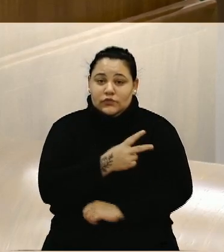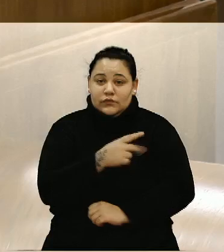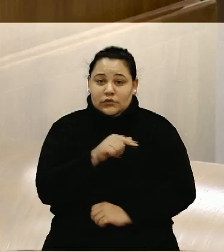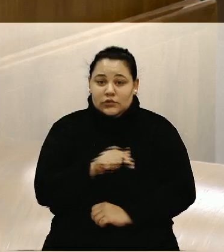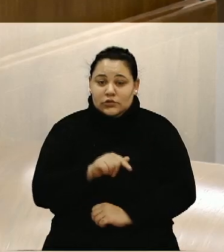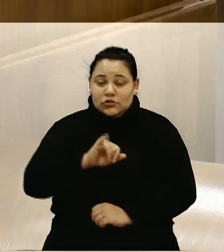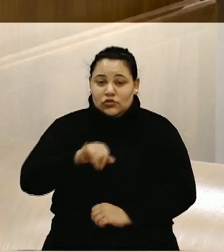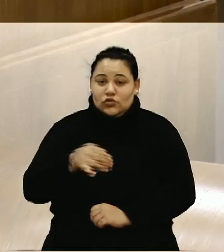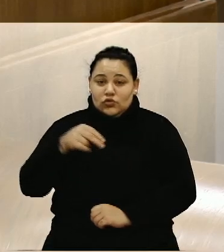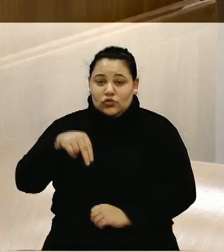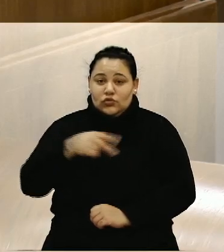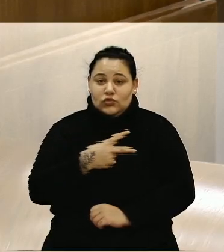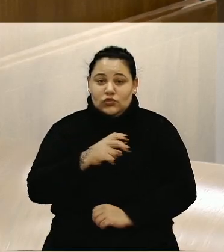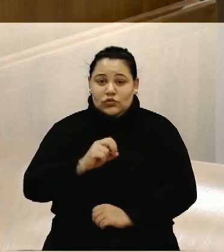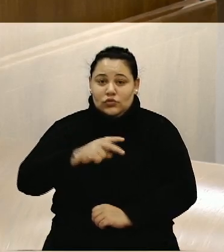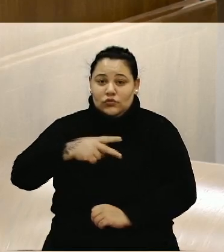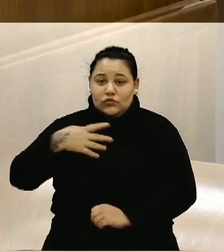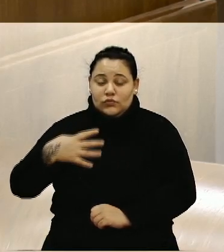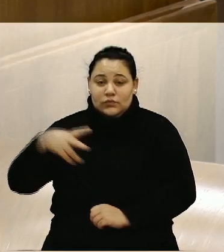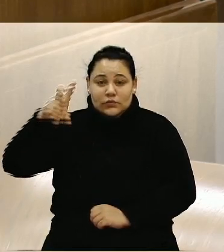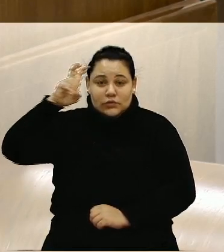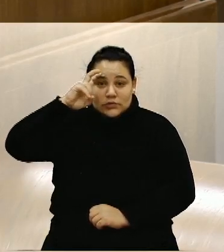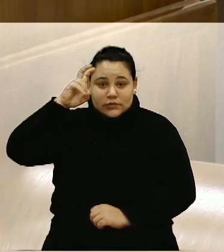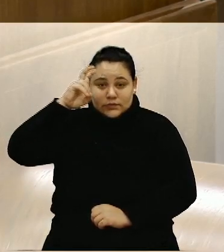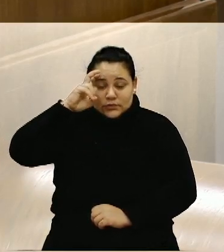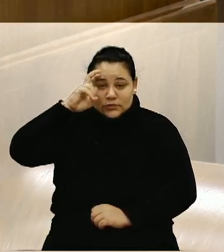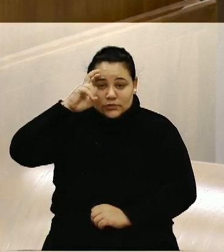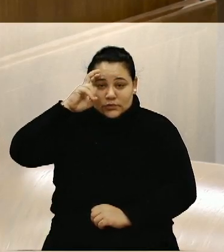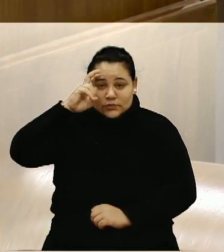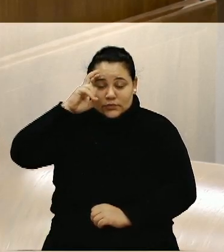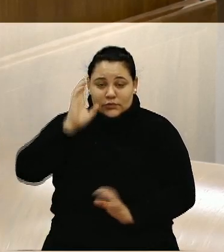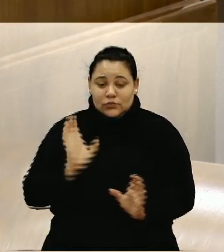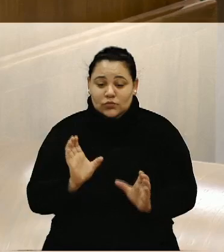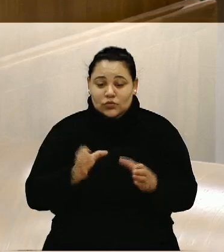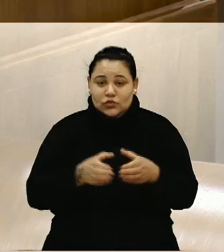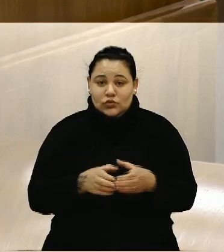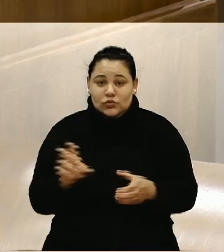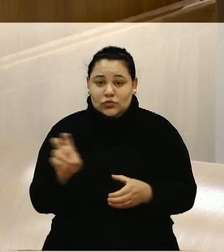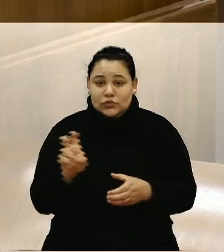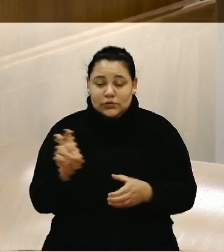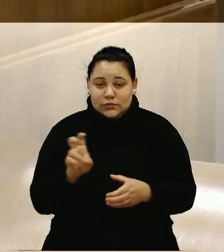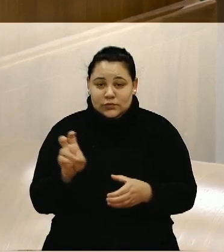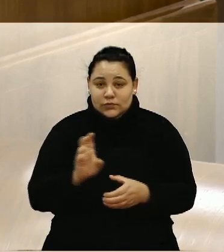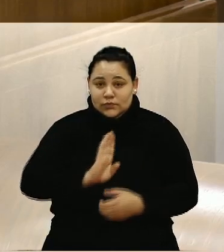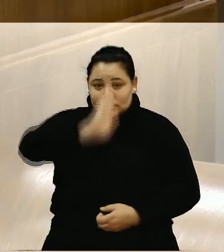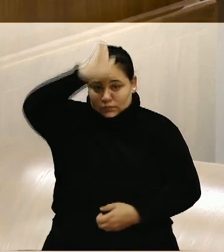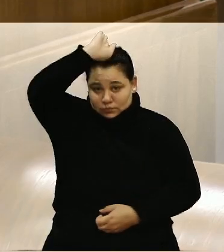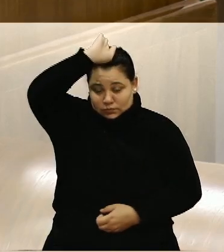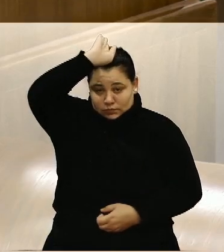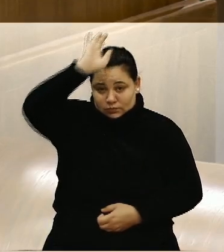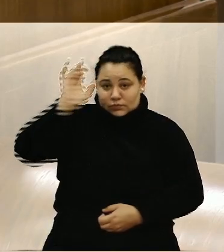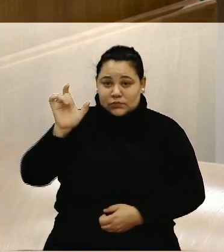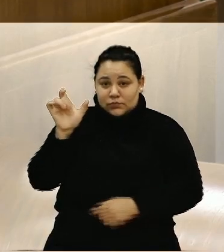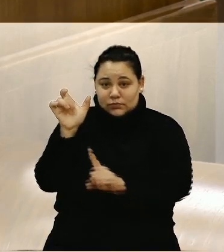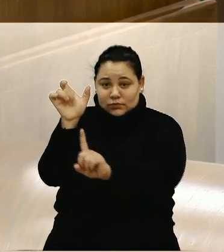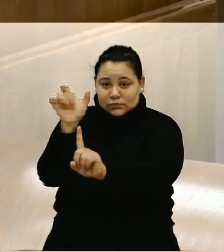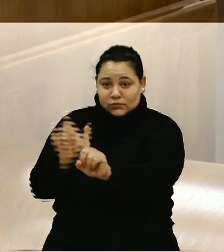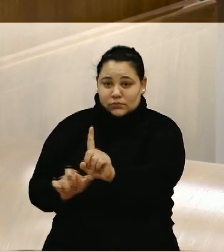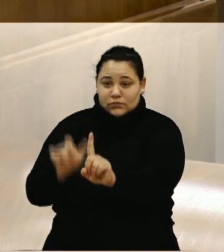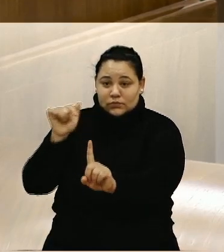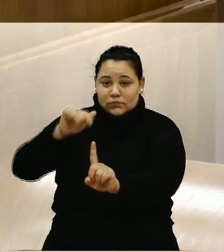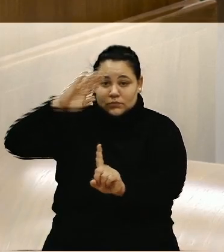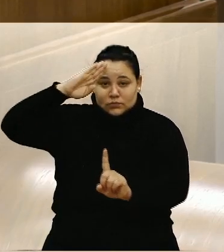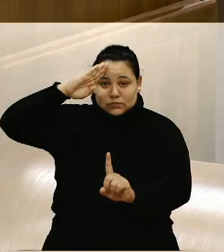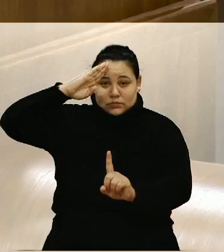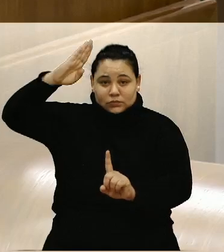de 2024, quinta-feira, para o 5º Batalhão de Bombeiros Militar, na pessoa do Tenente Coronel